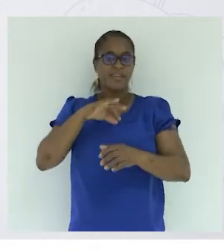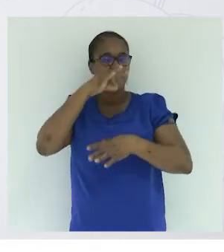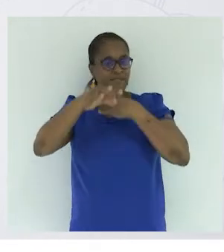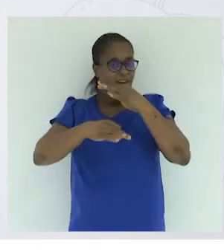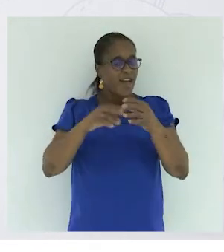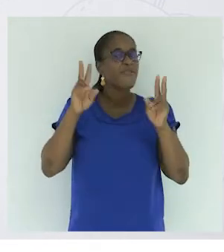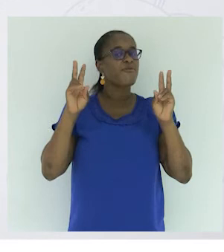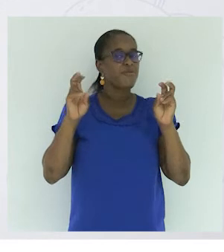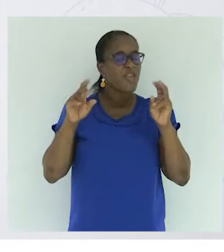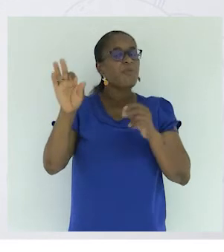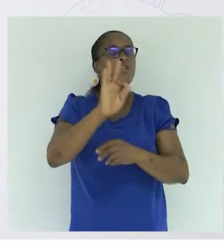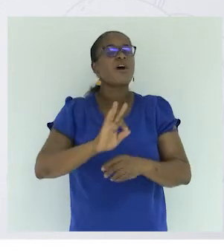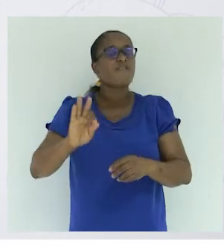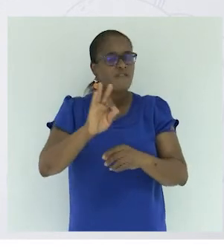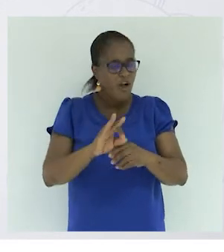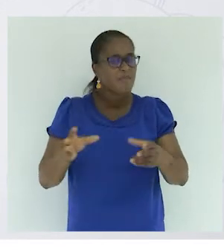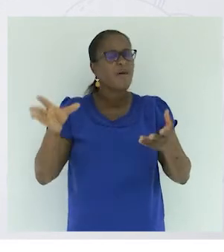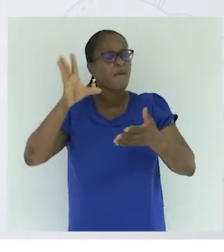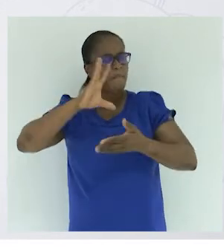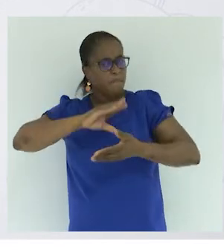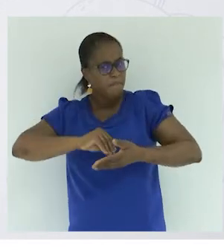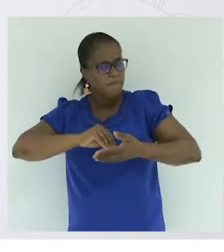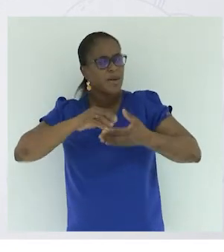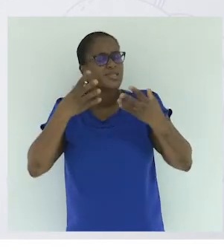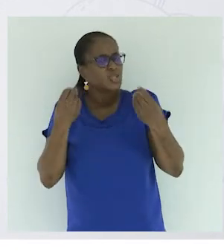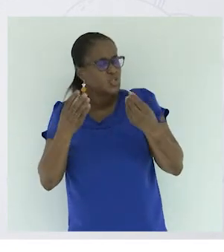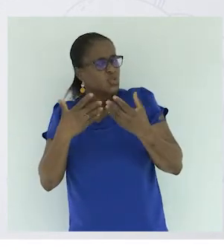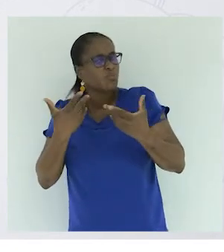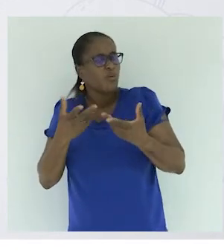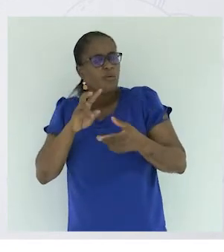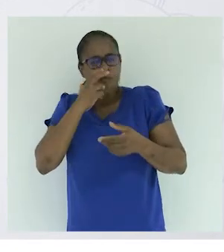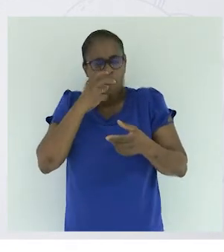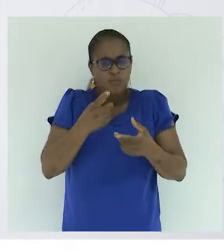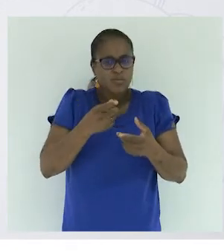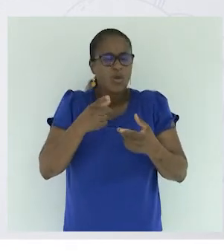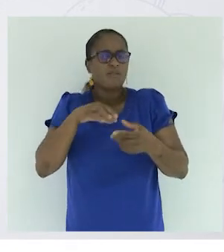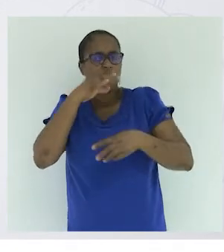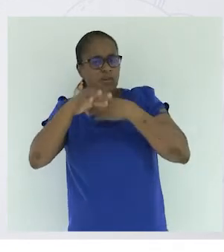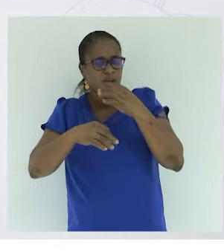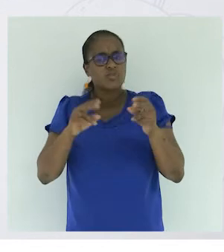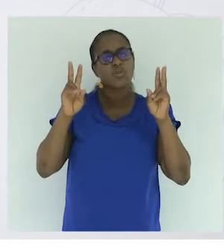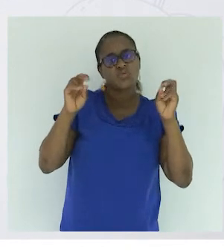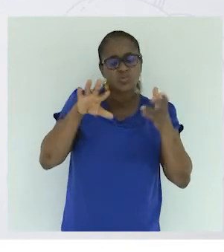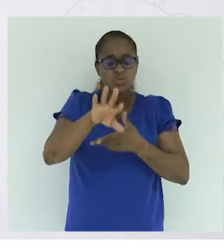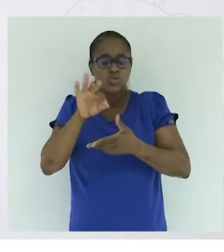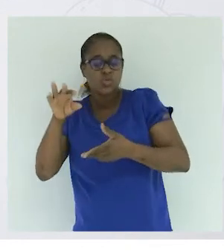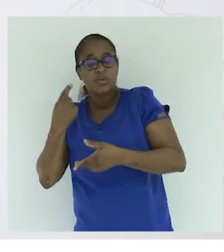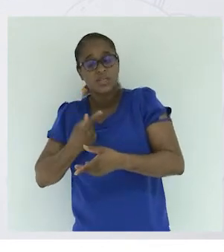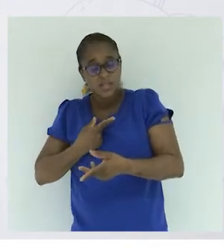do tema de uma forma aprofundada, focando os aspectos escolhidos para serem